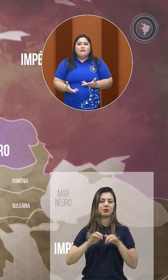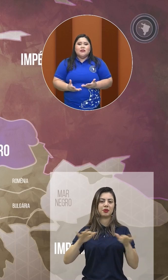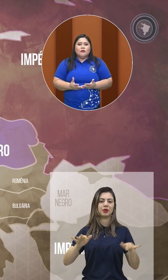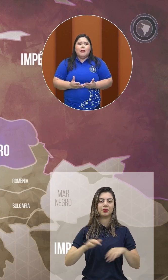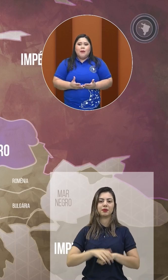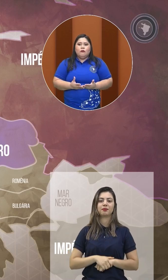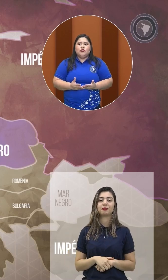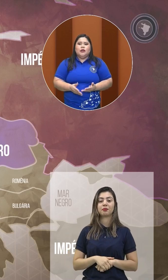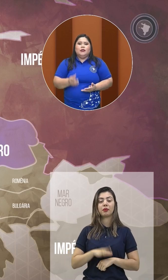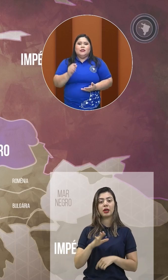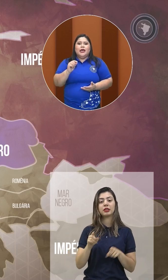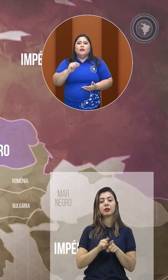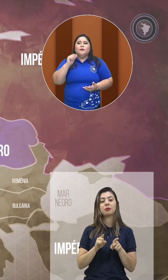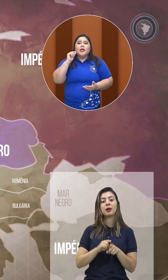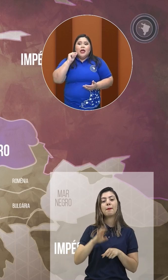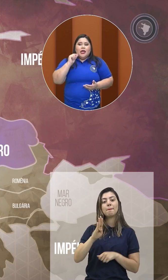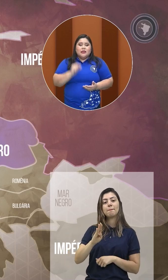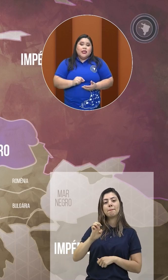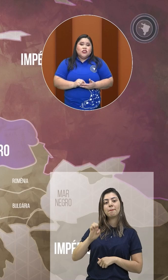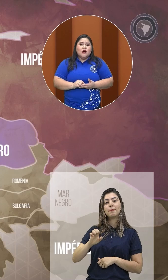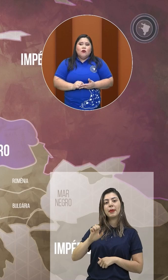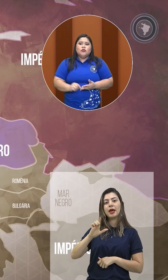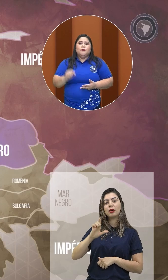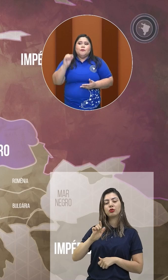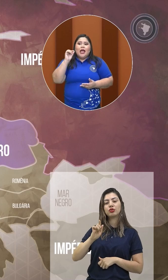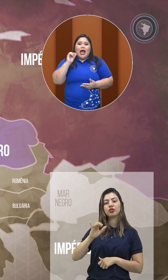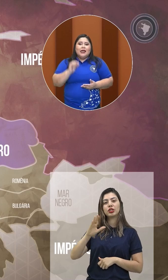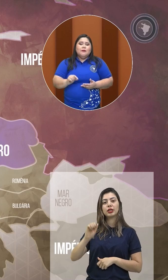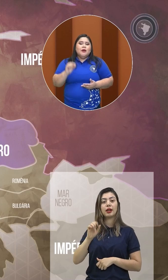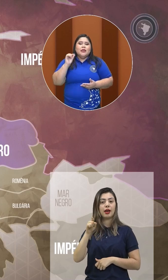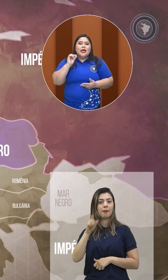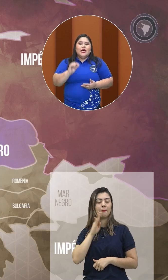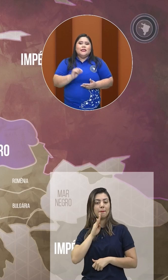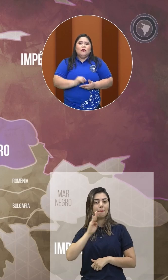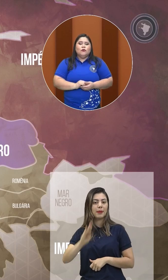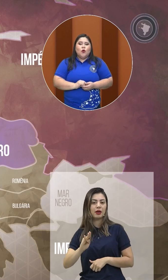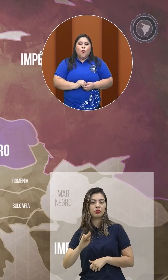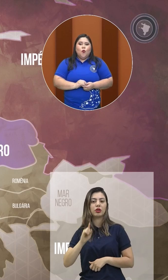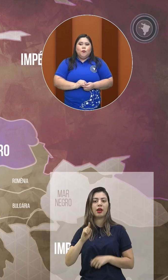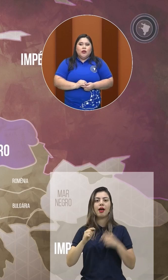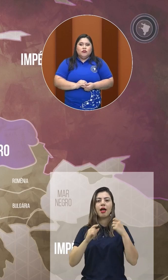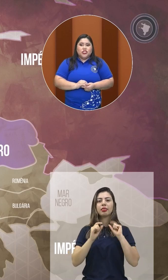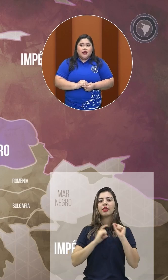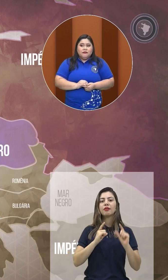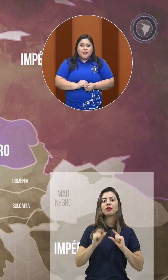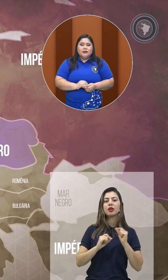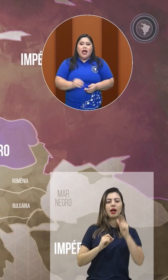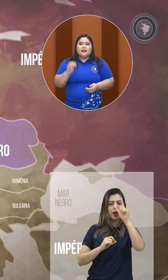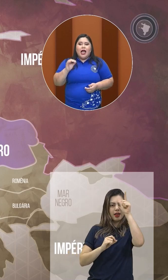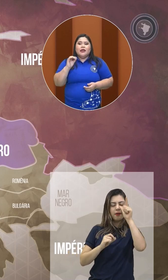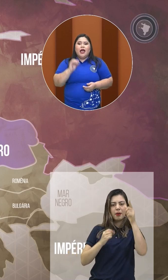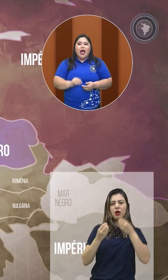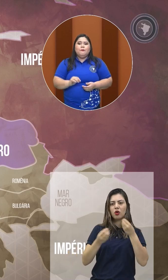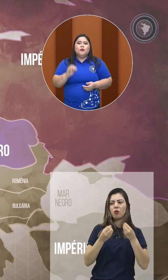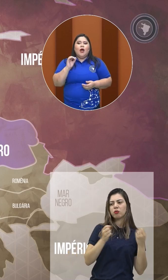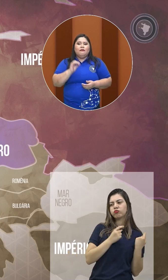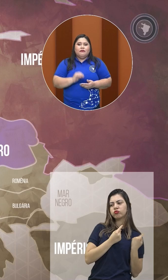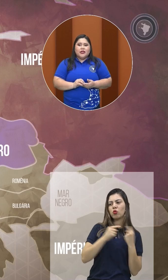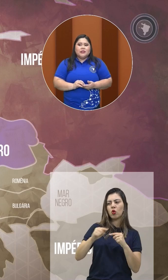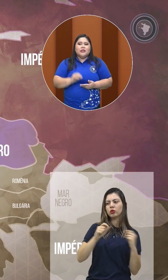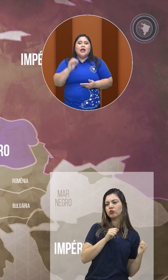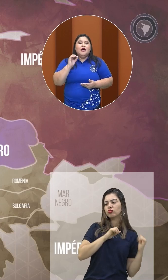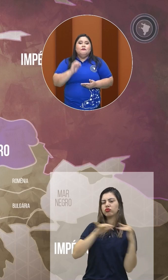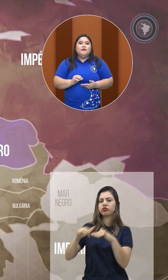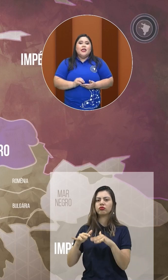também a invasão da Bélgica, tá certo? Em 3 de agosto, a Alemanha executou o plano Schlieffen, ataque rápido